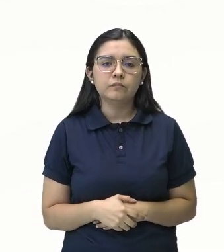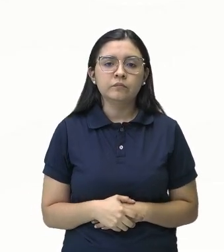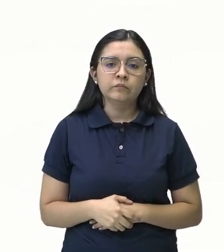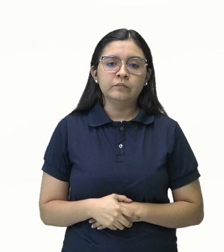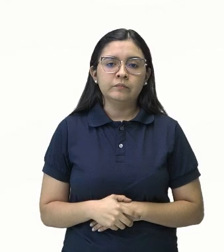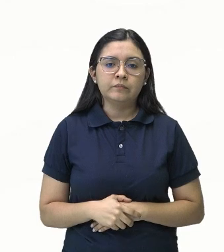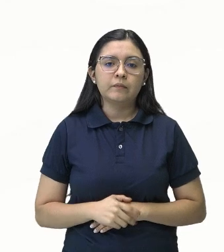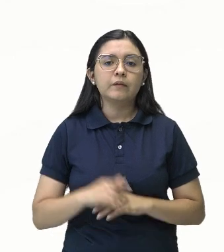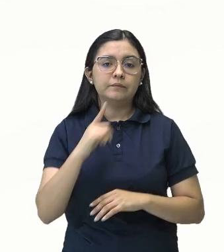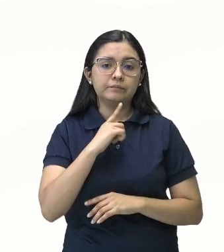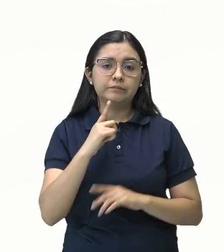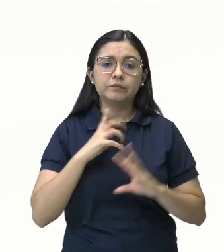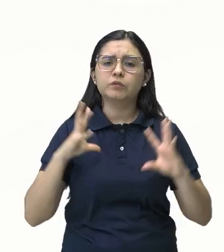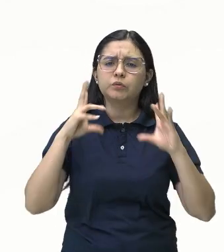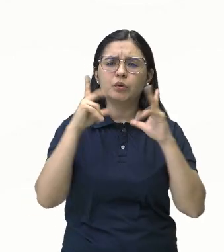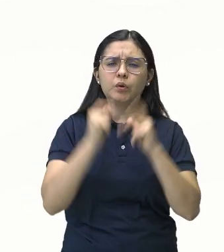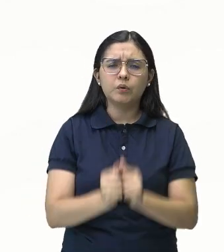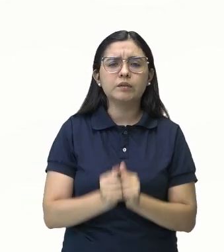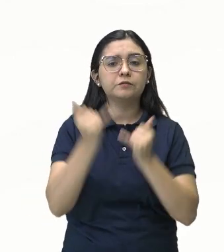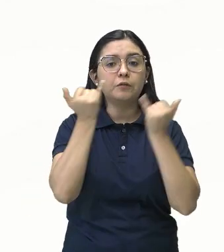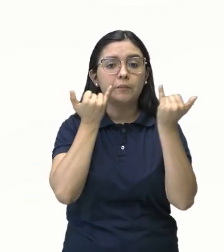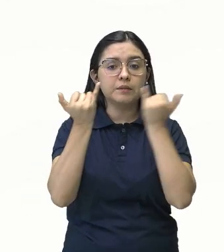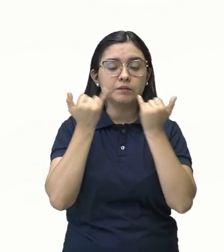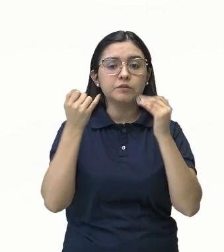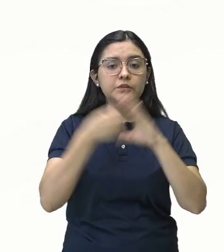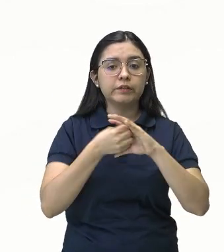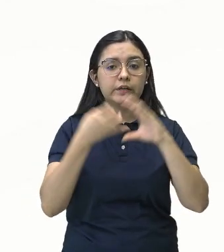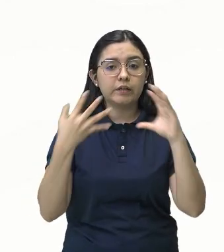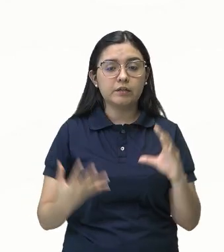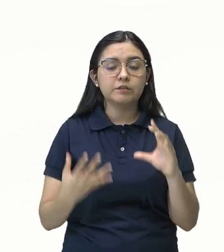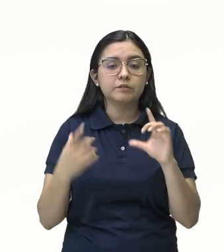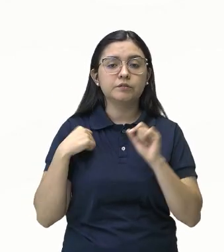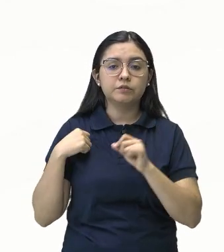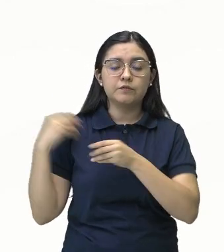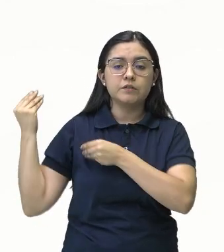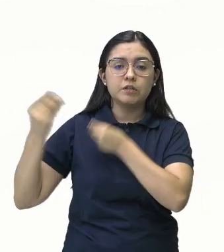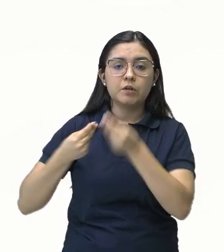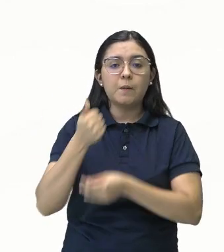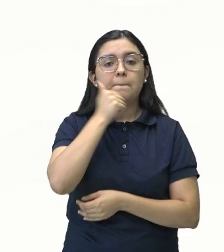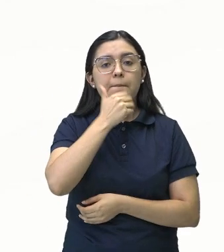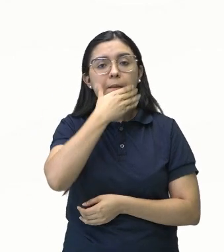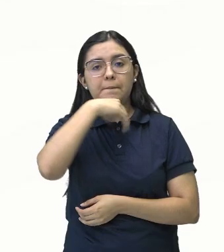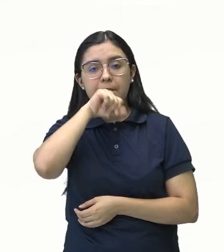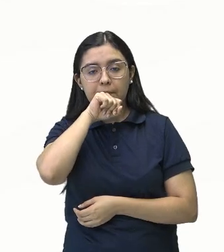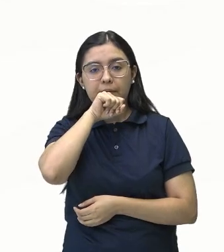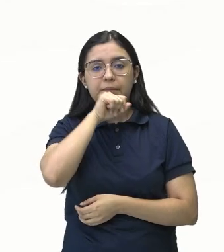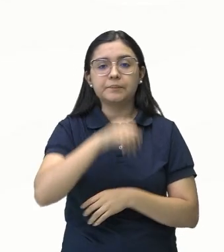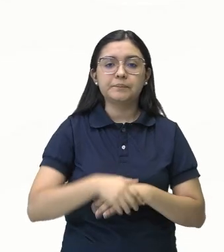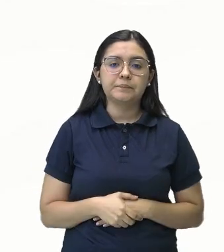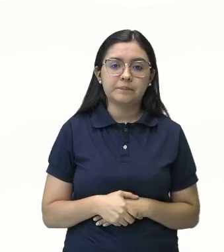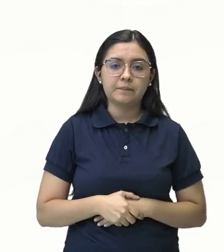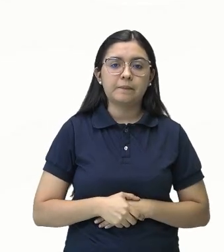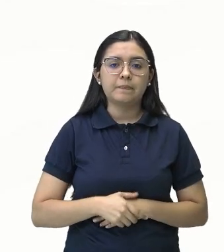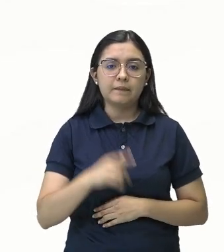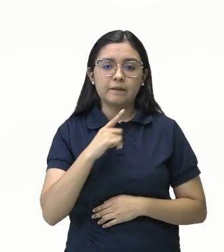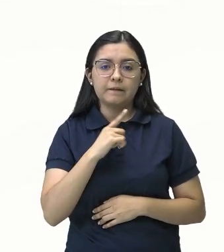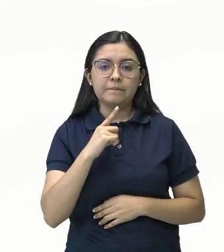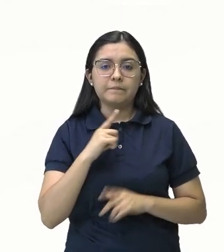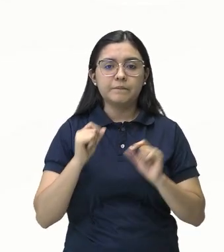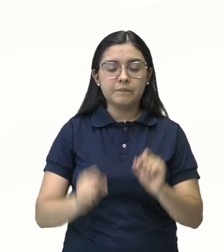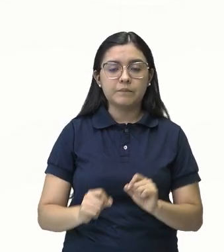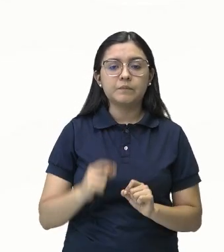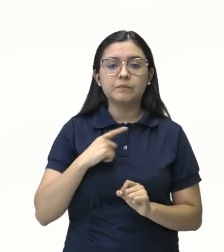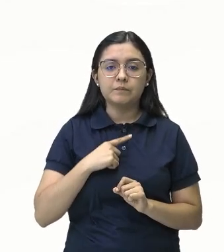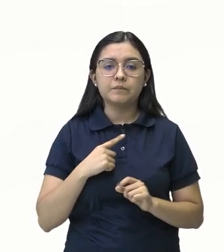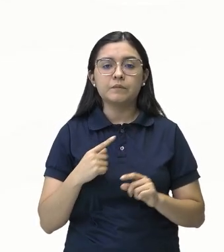cromossomos, vão conter toda a informação que você herdou, tanto do pai quanto da mãe. Né? Um ladozinho vem do pai,